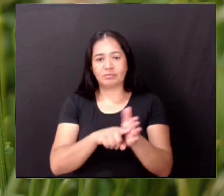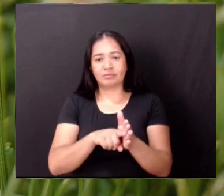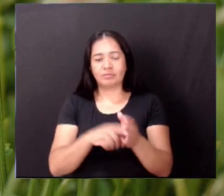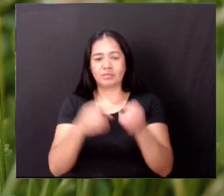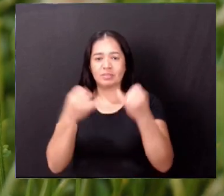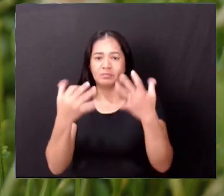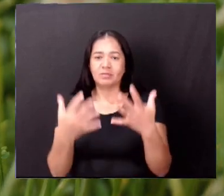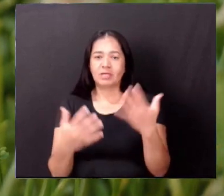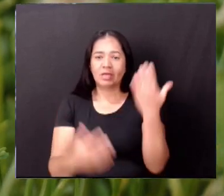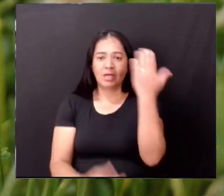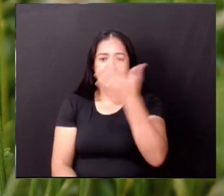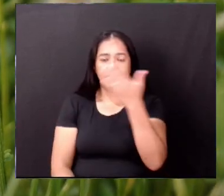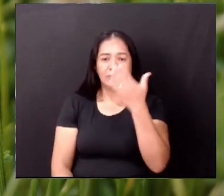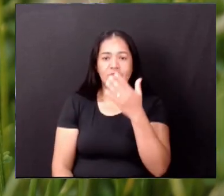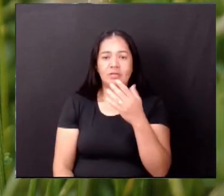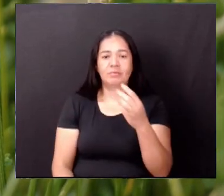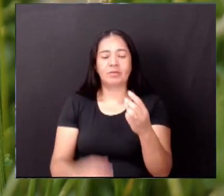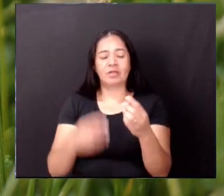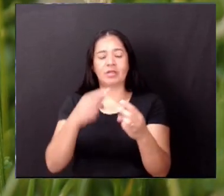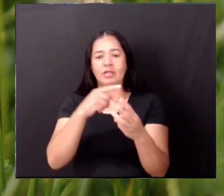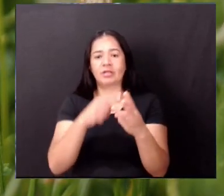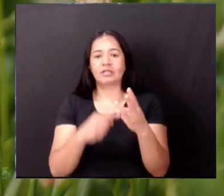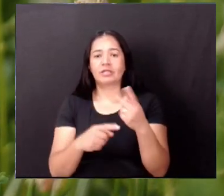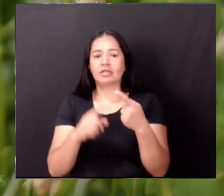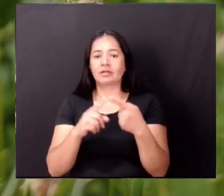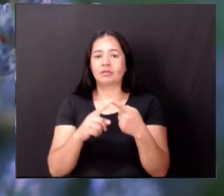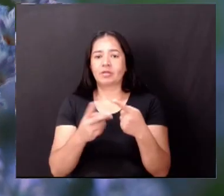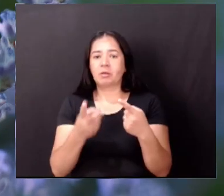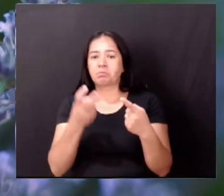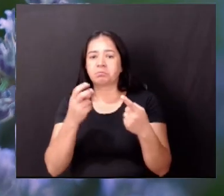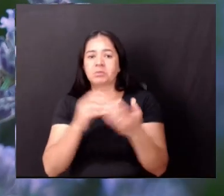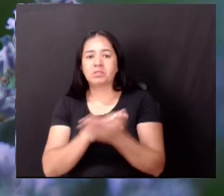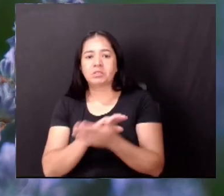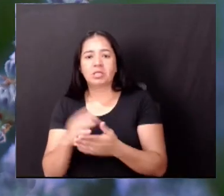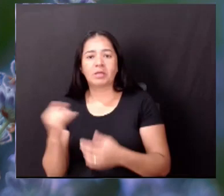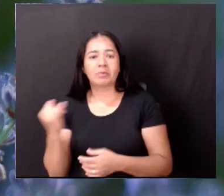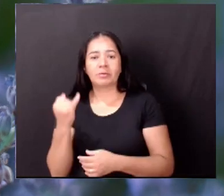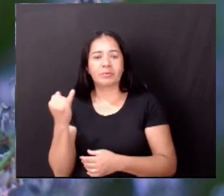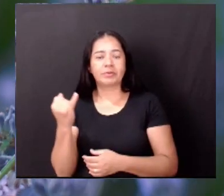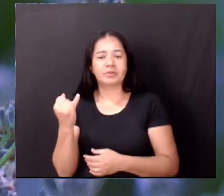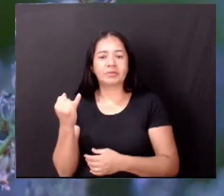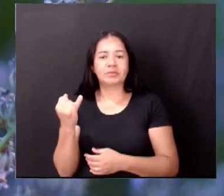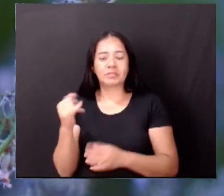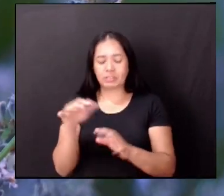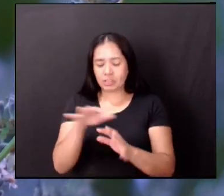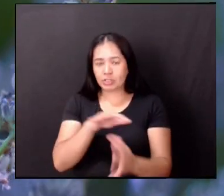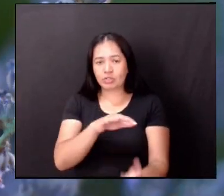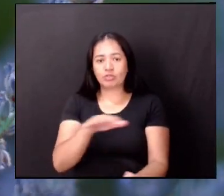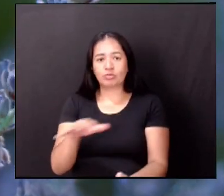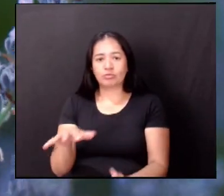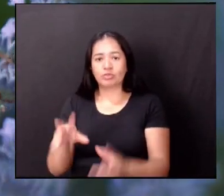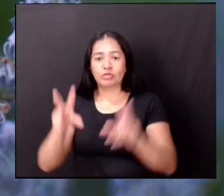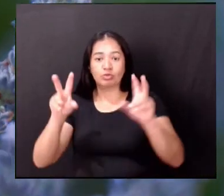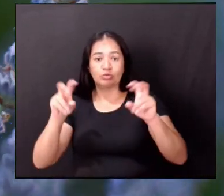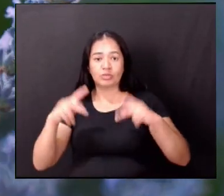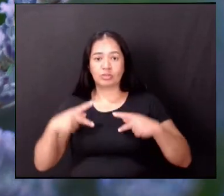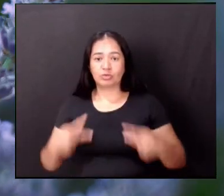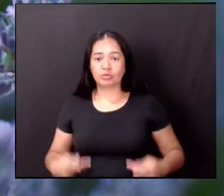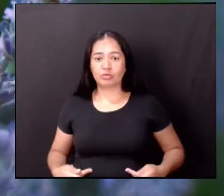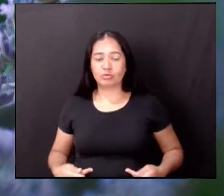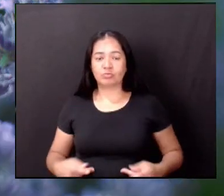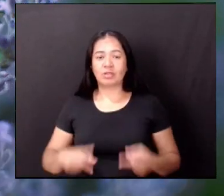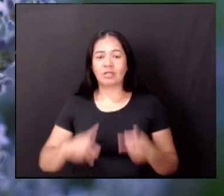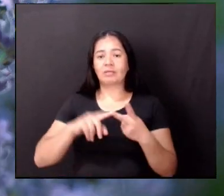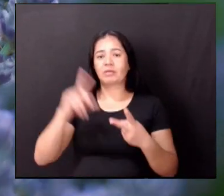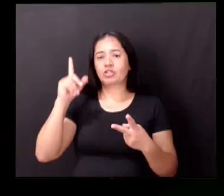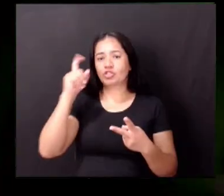pesquisadores definiram a teoria da cegueira botânica em 3 pontos: a incapacidade de reconhecer a importância das plantas na biosfera e nos